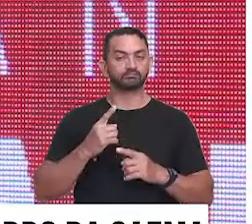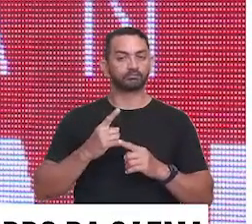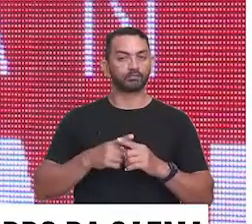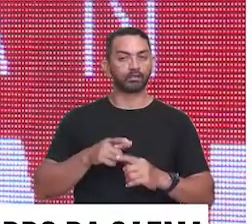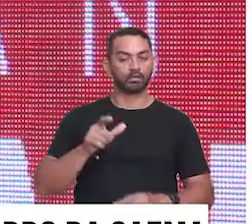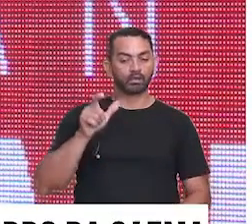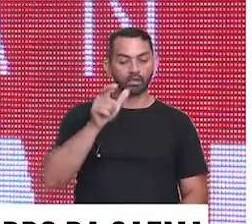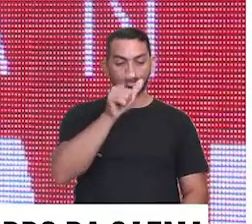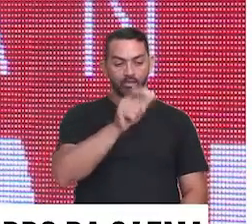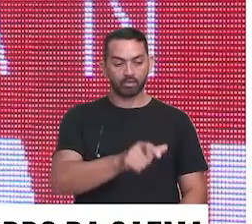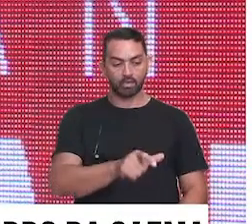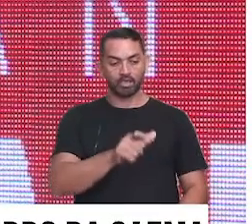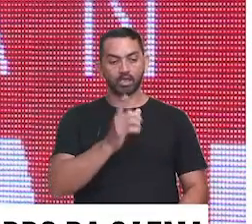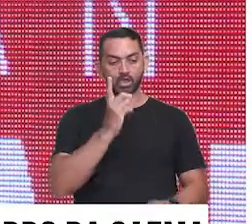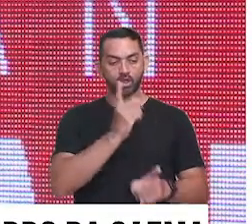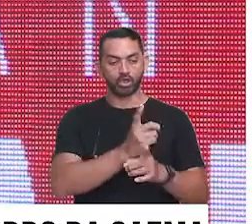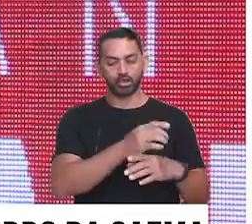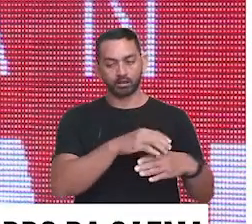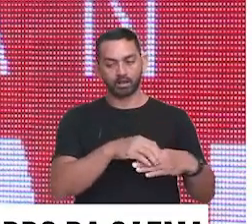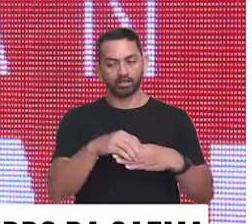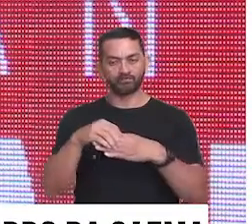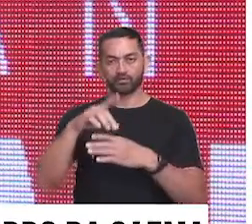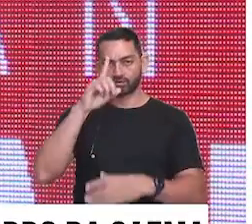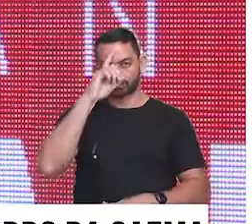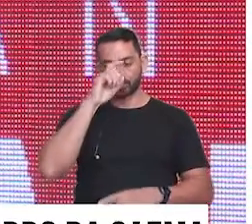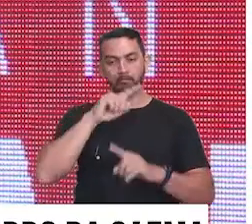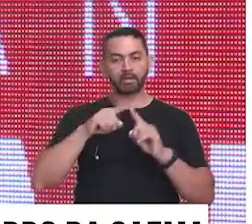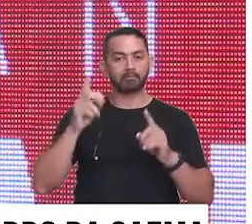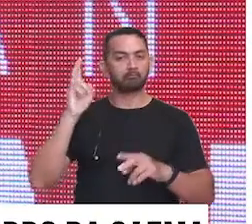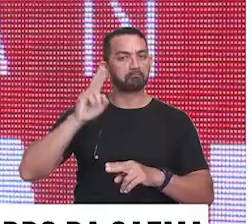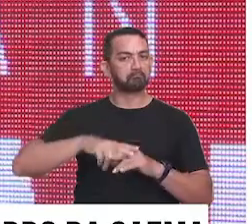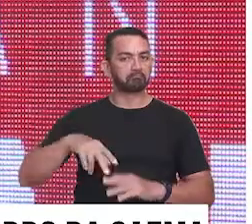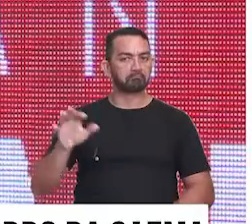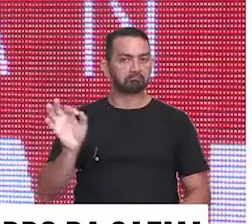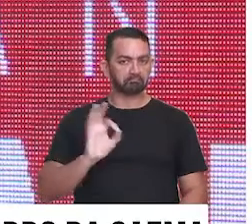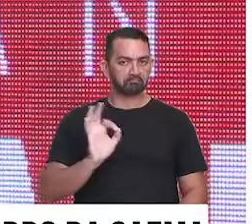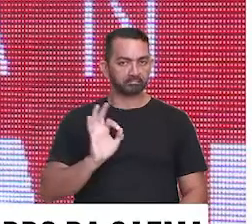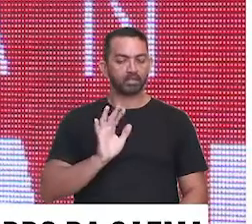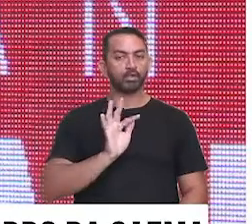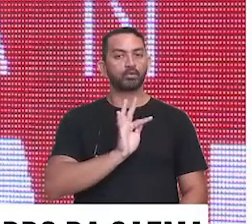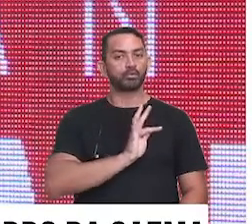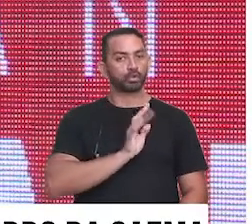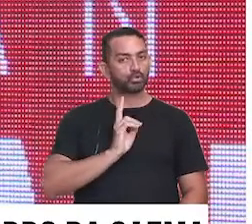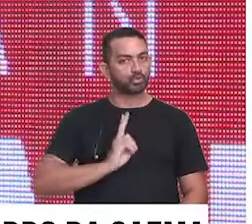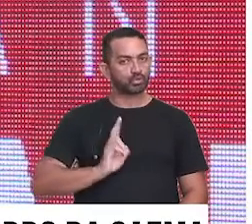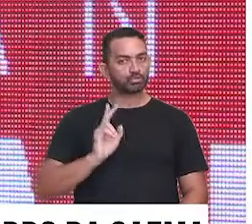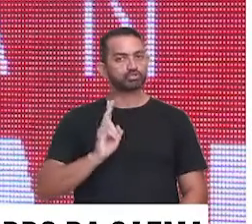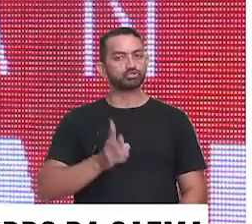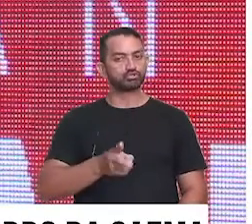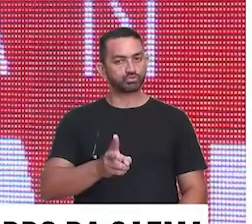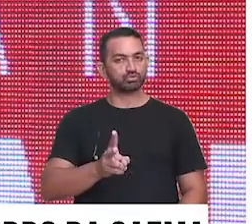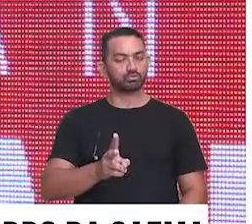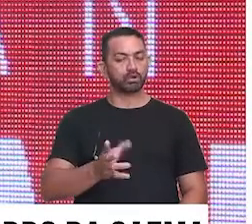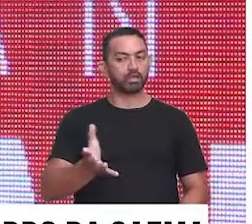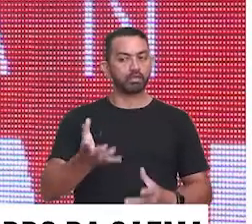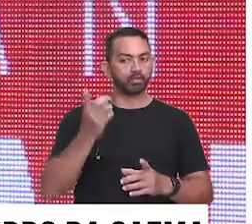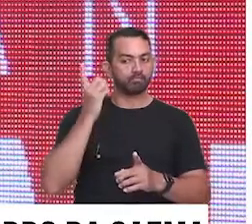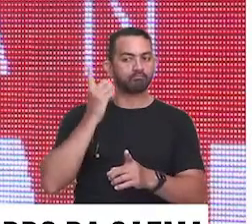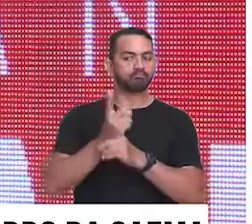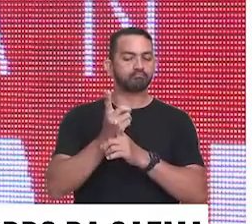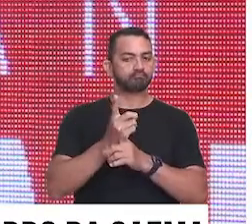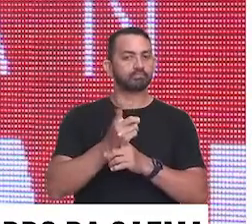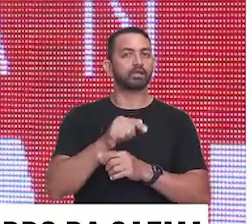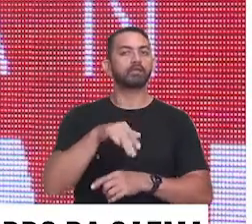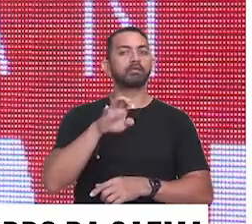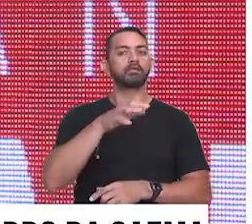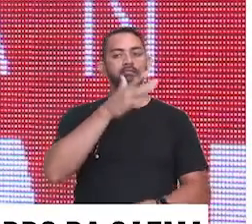preocupação até porque a vítima é encontrada em levada para o hospital mas ninguém é preso nos casos a polícia Continua trabalhando para